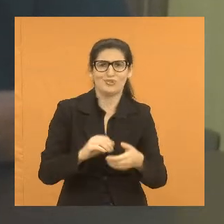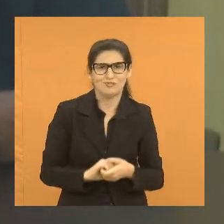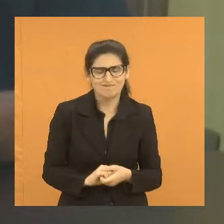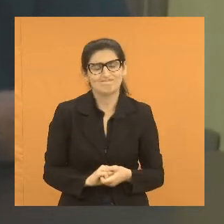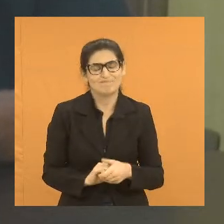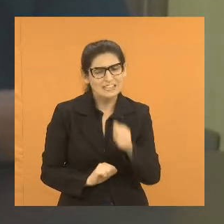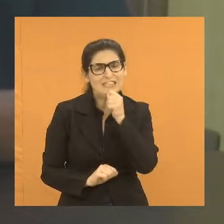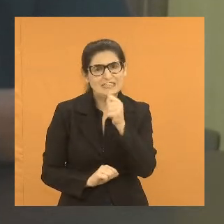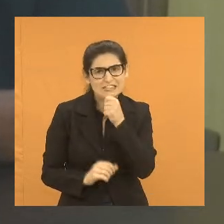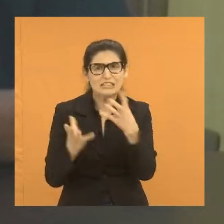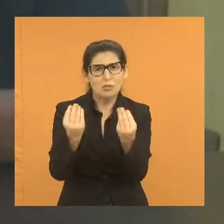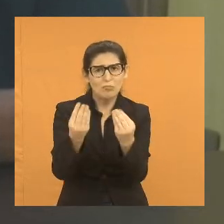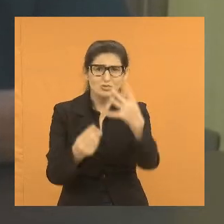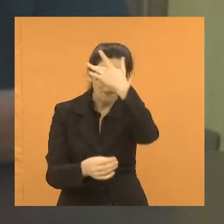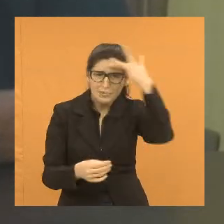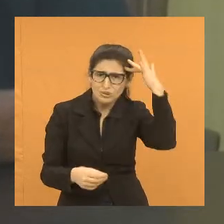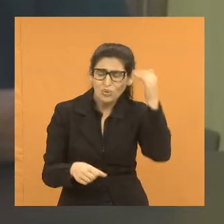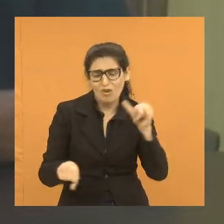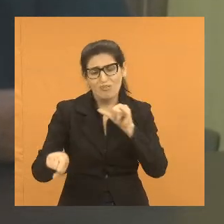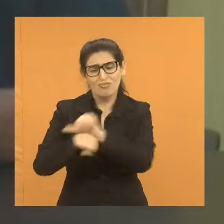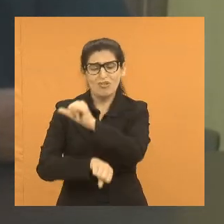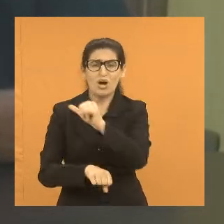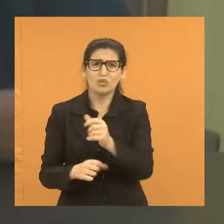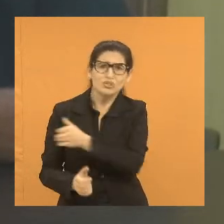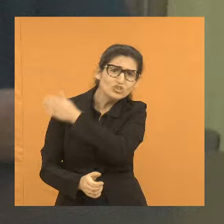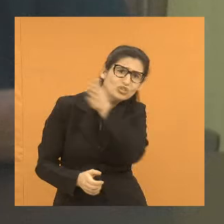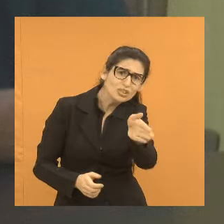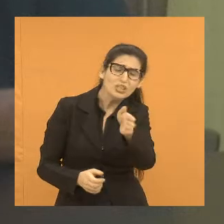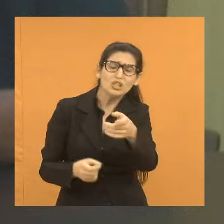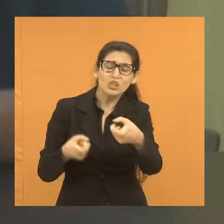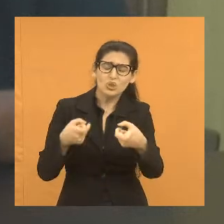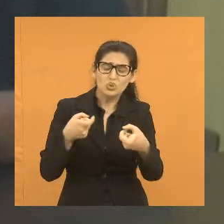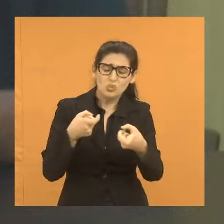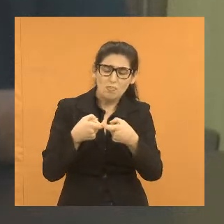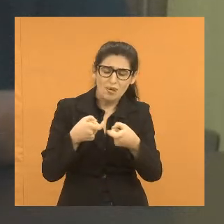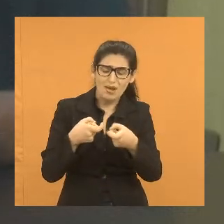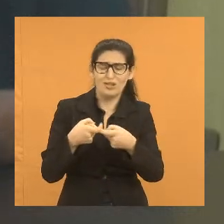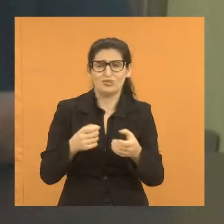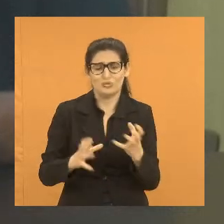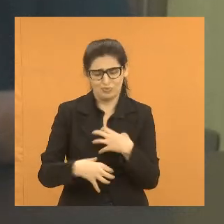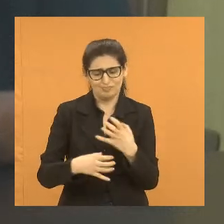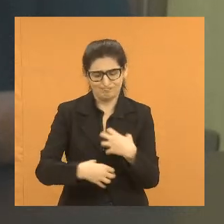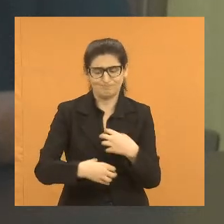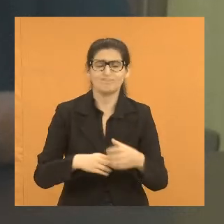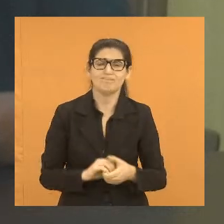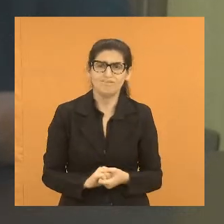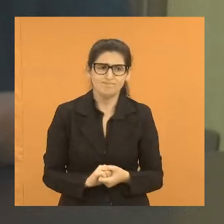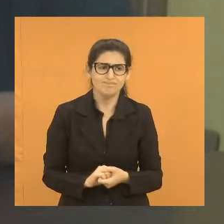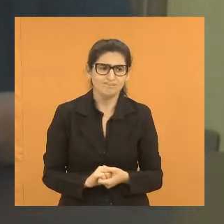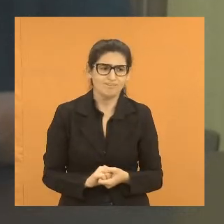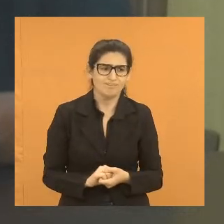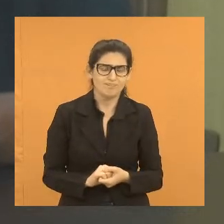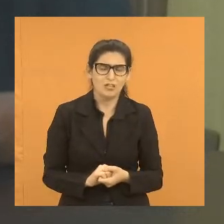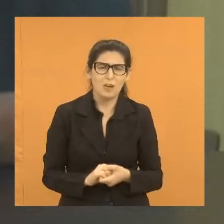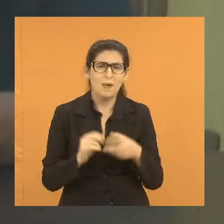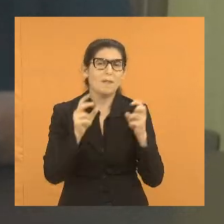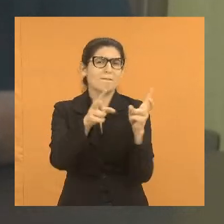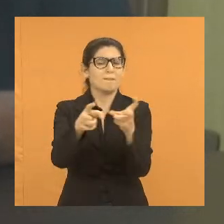um número alto de faltas, principalmente porque quando você pega a apresentação da